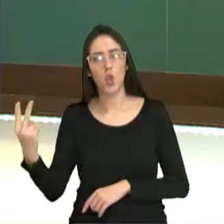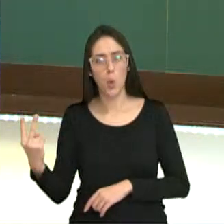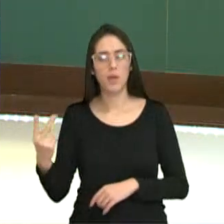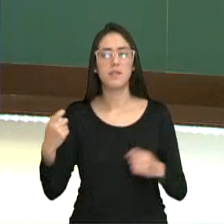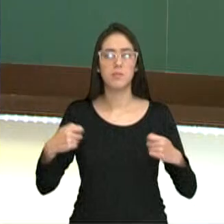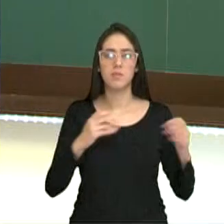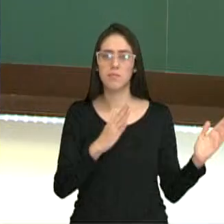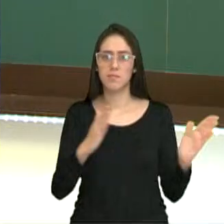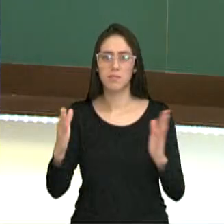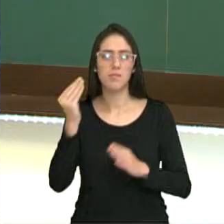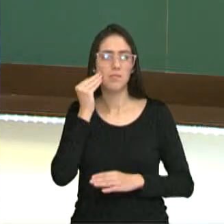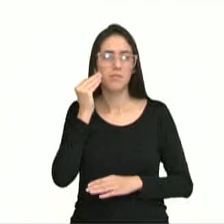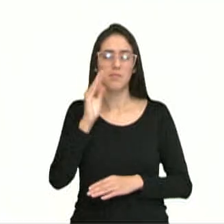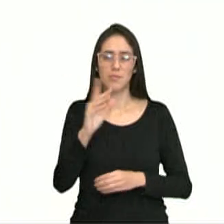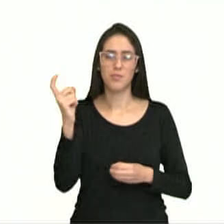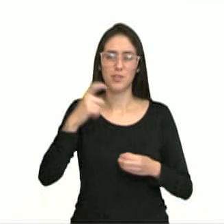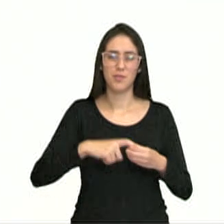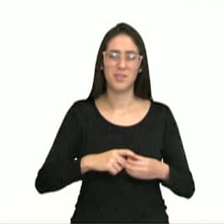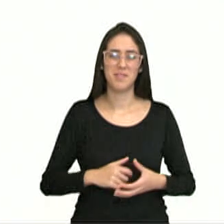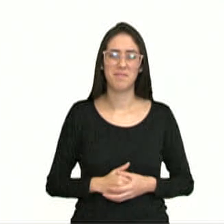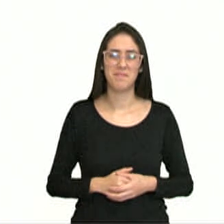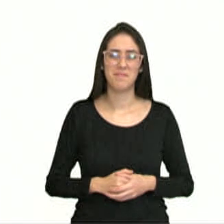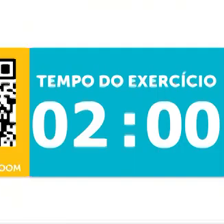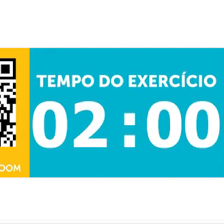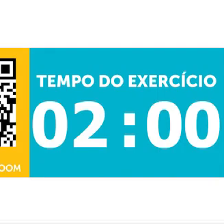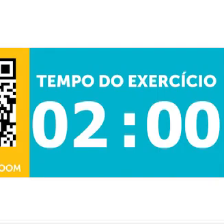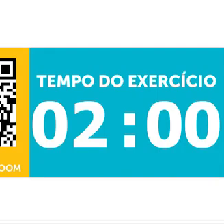que ele nos pede. Já voltamos.